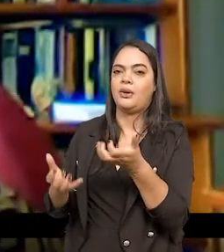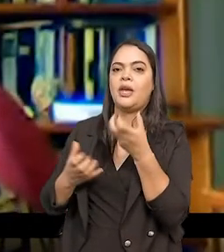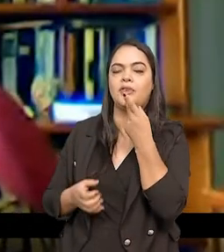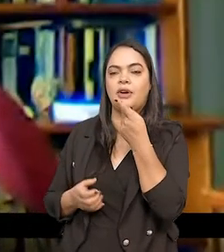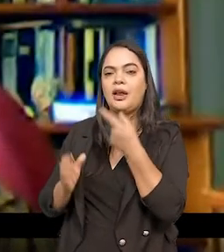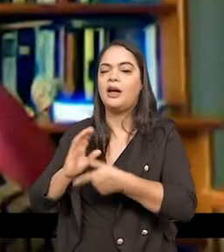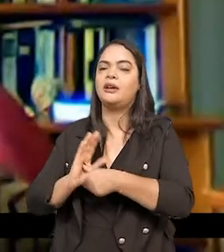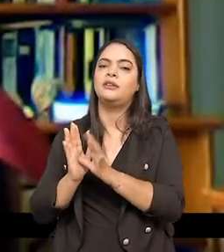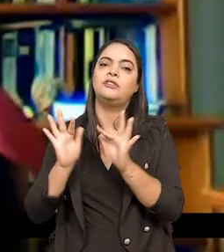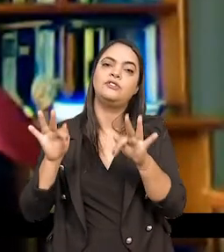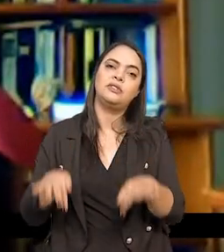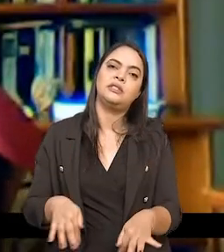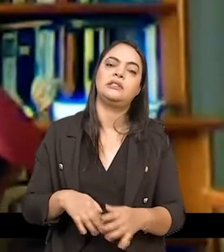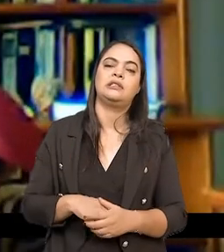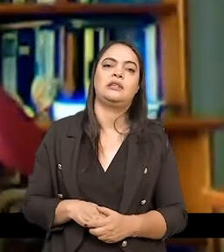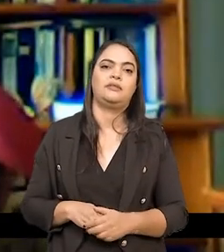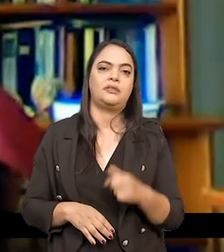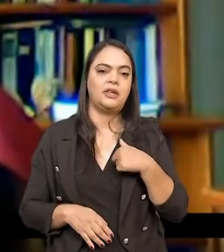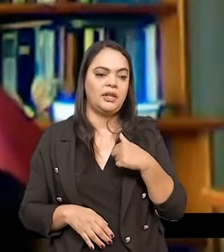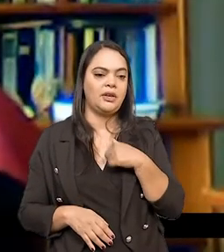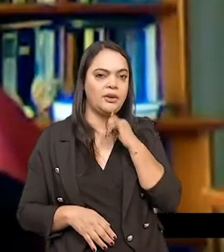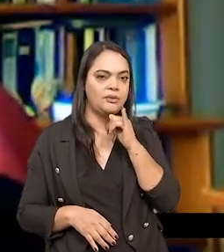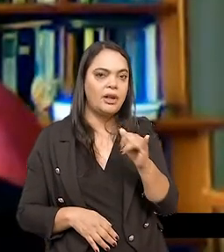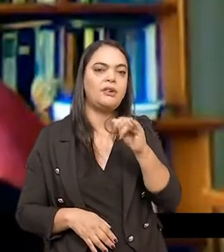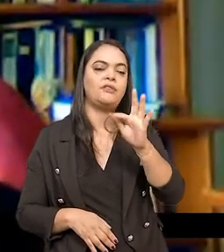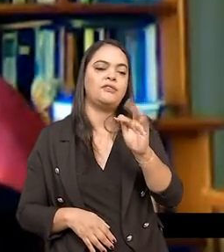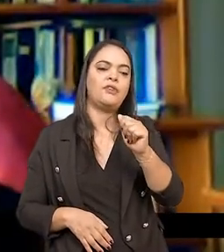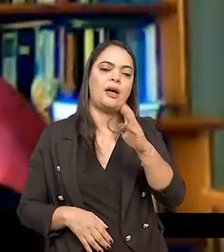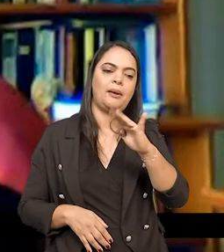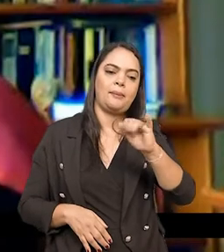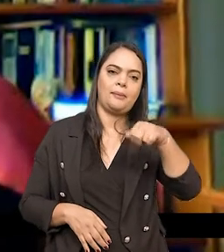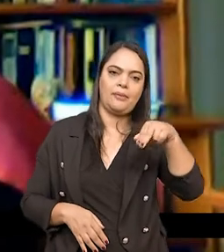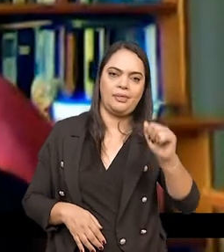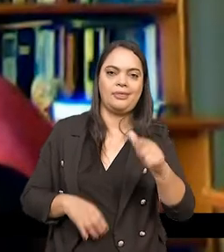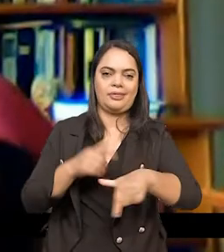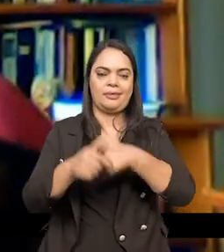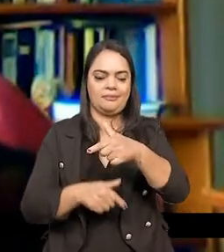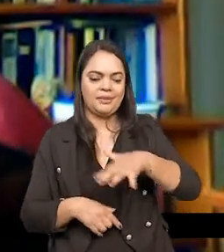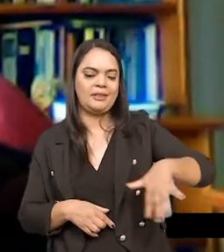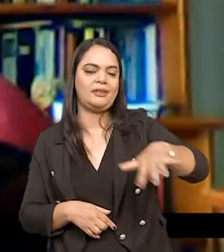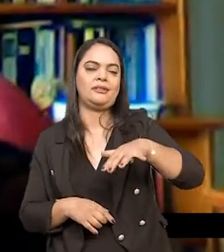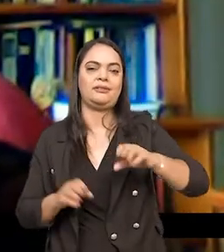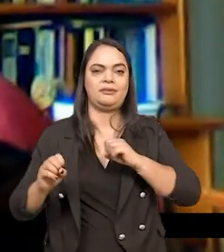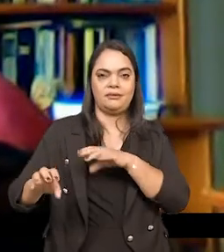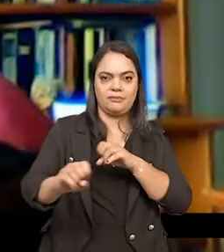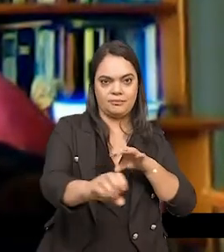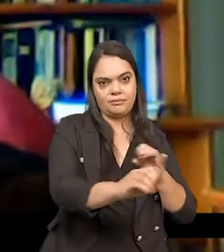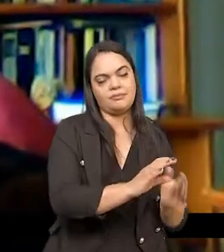de terminar. E falo agora para a Fabiana, que é da educação, né, Fabiana?